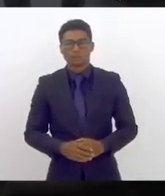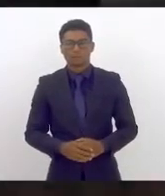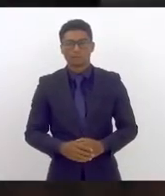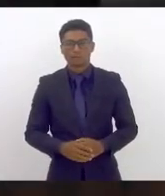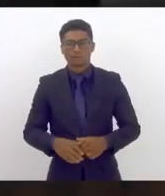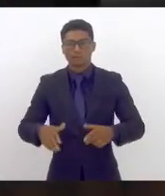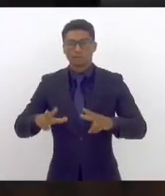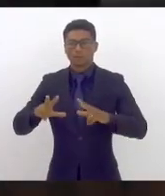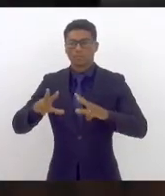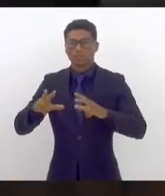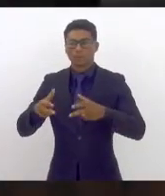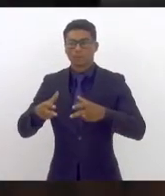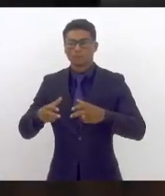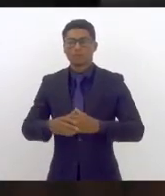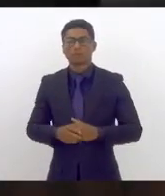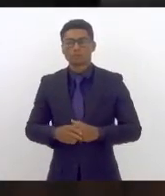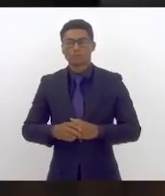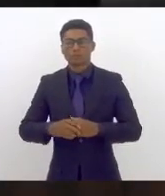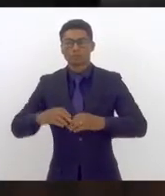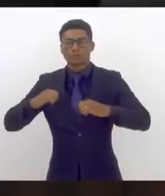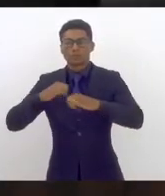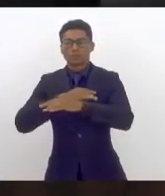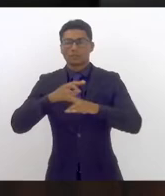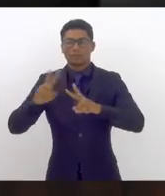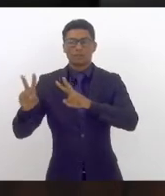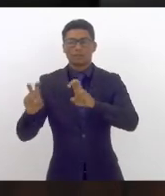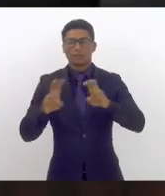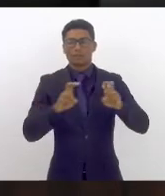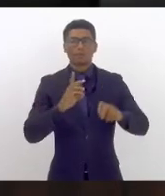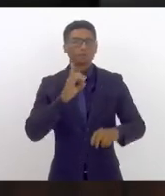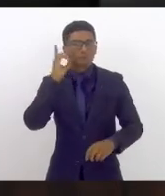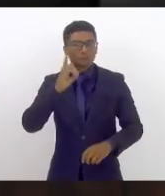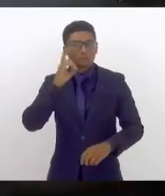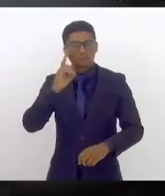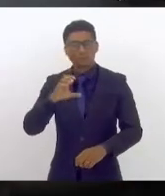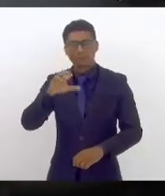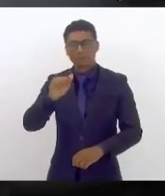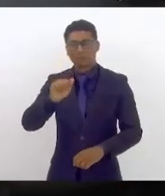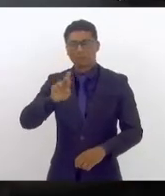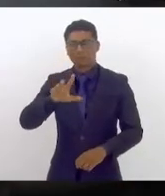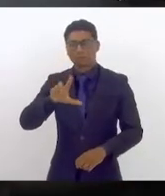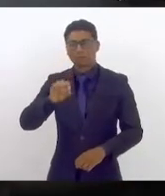pela comissão de assuntos municipais de Macedo